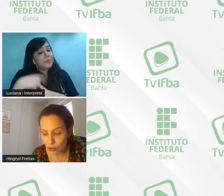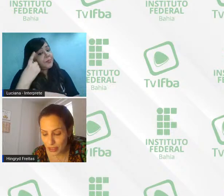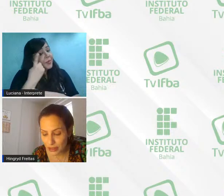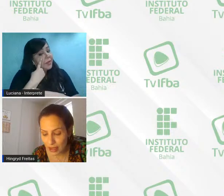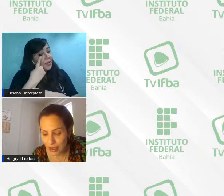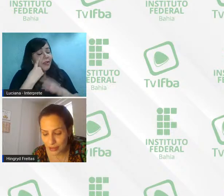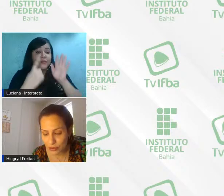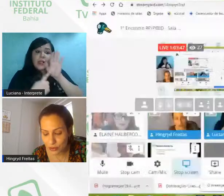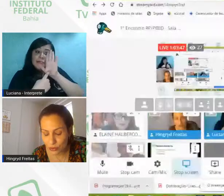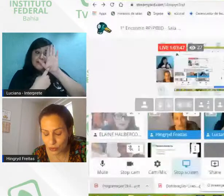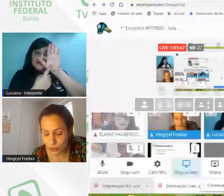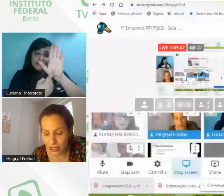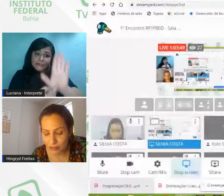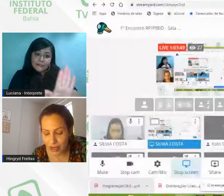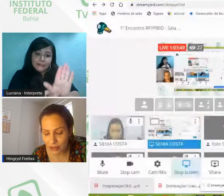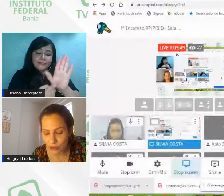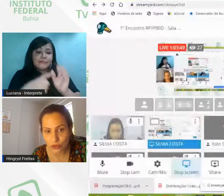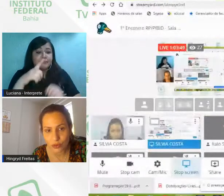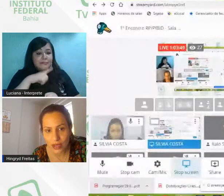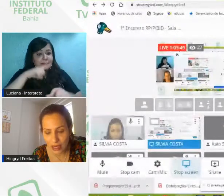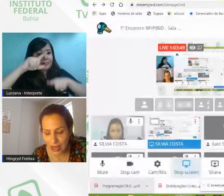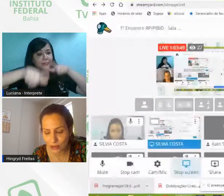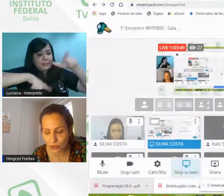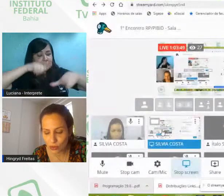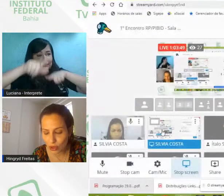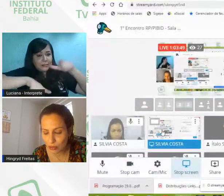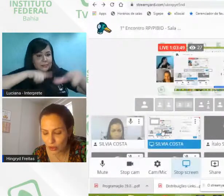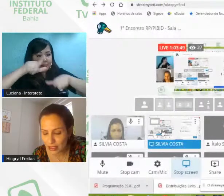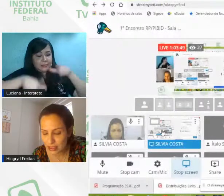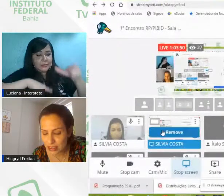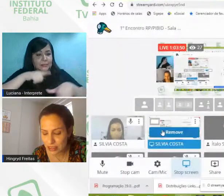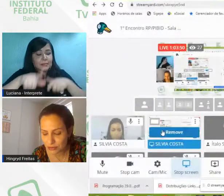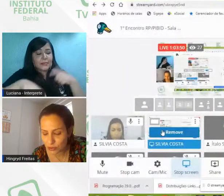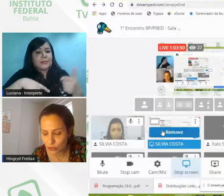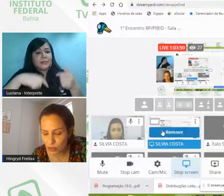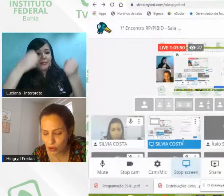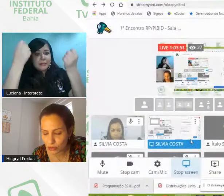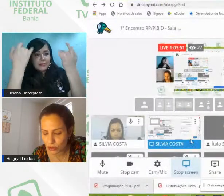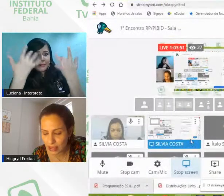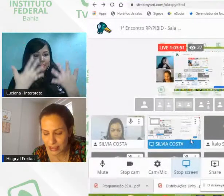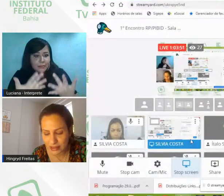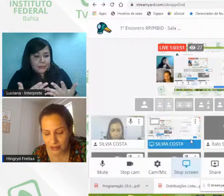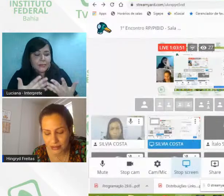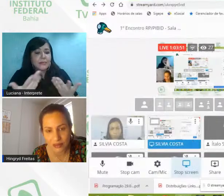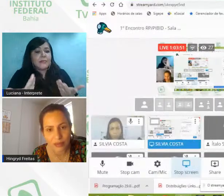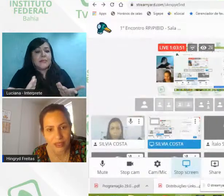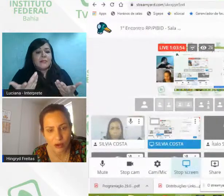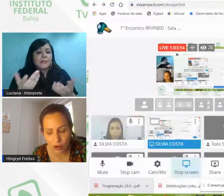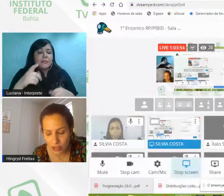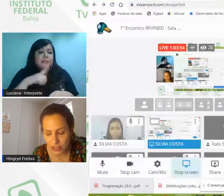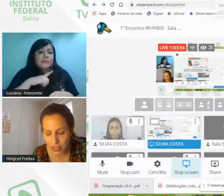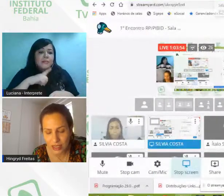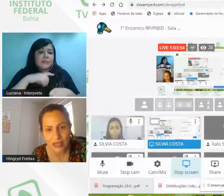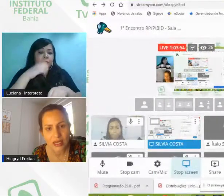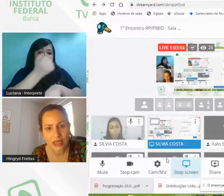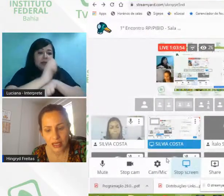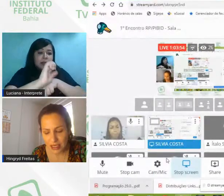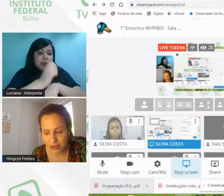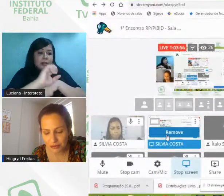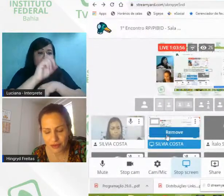exibir o documentário, o trabalho sobre o relato colaborativo do módulo da residência